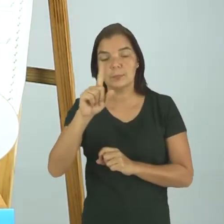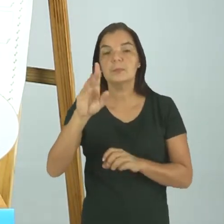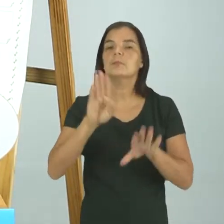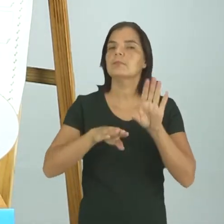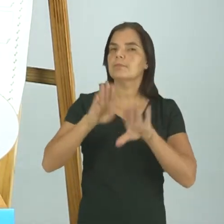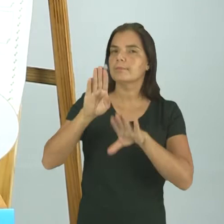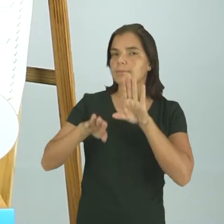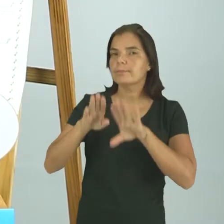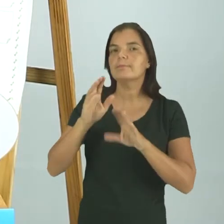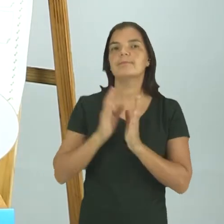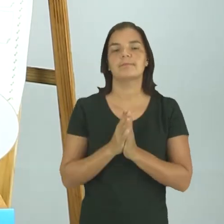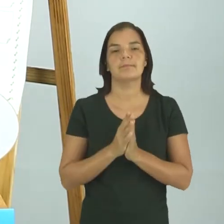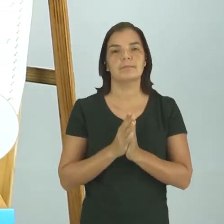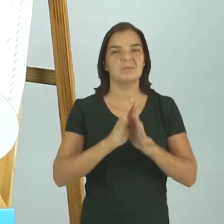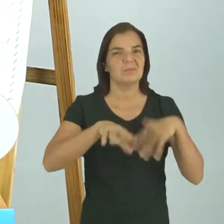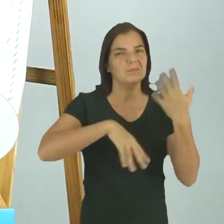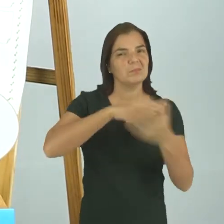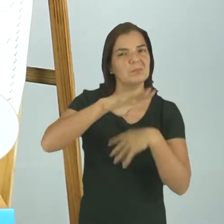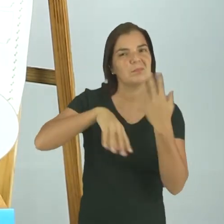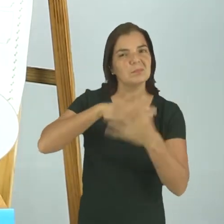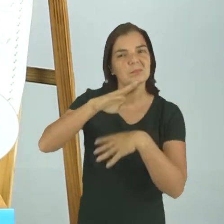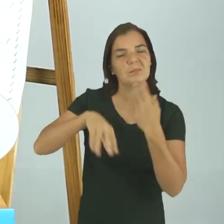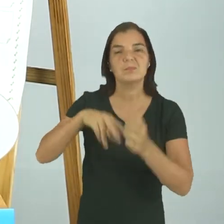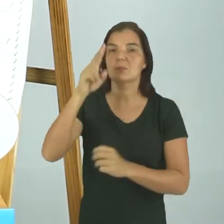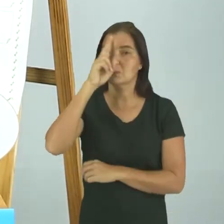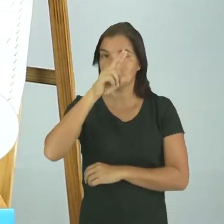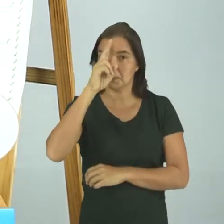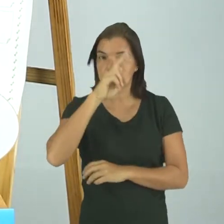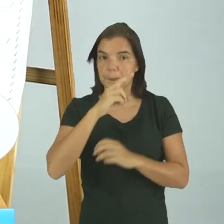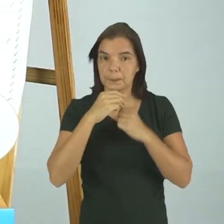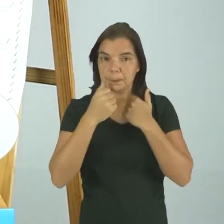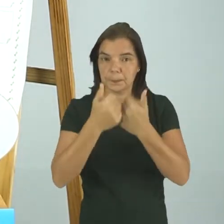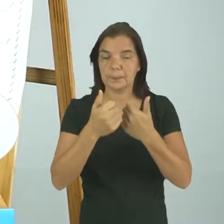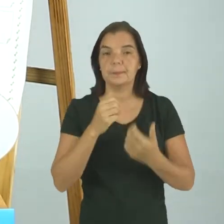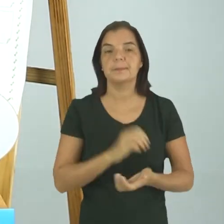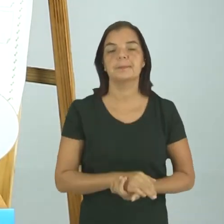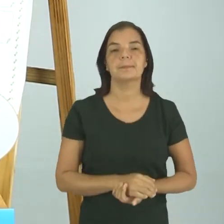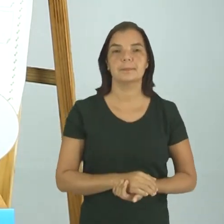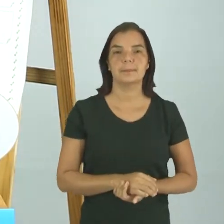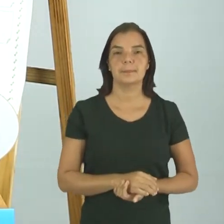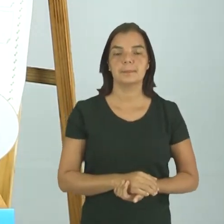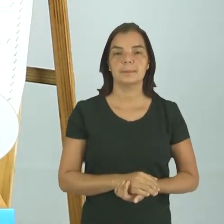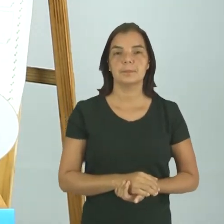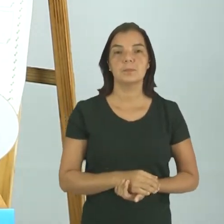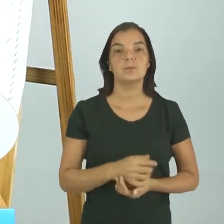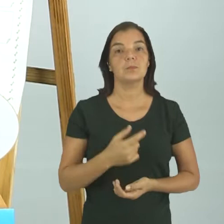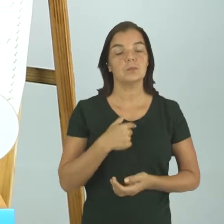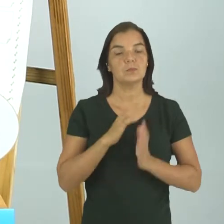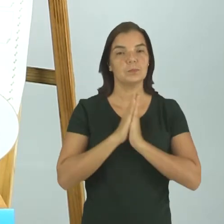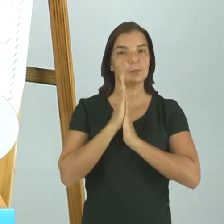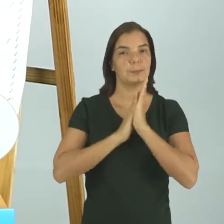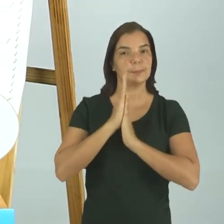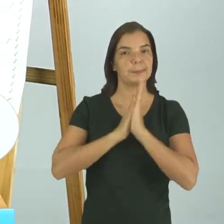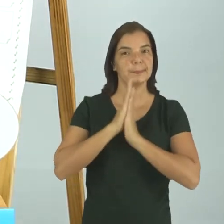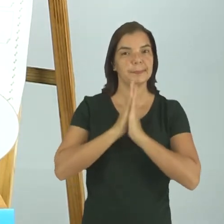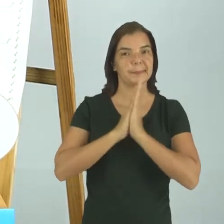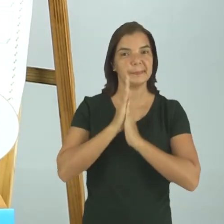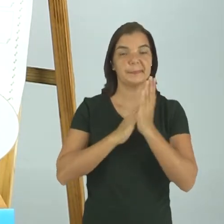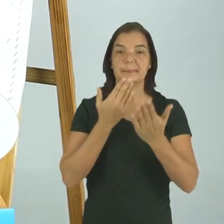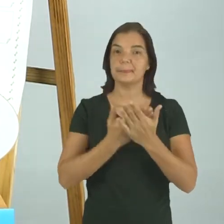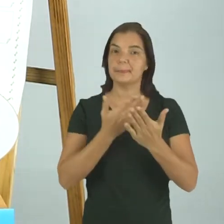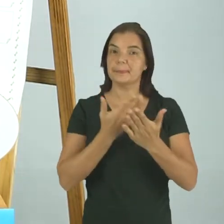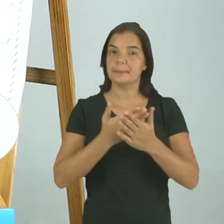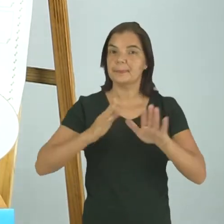acordo com a desordem que ele foi lembrando, tudo bem? Estou ansioso pela minha